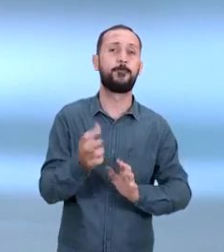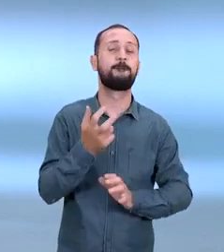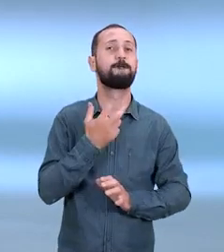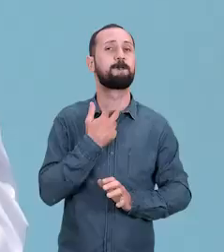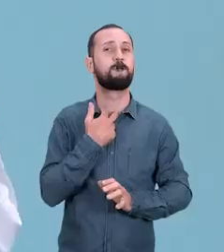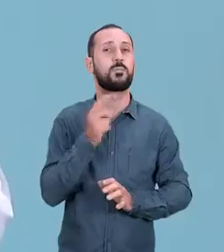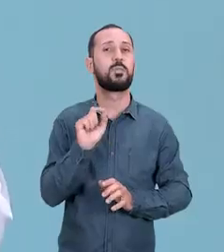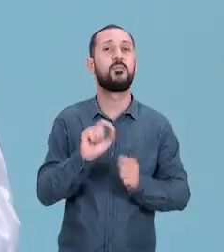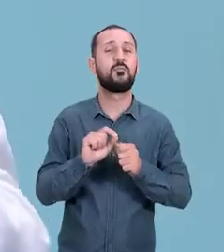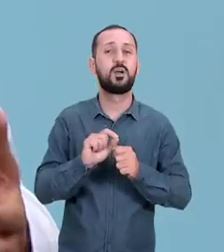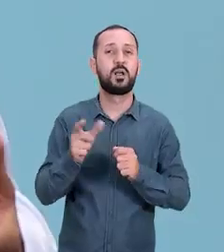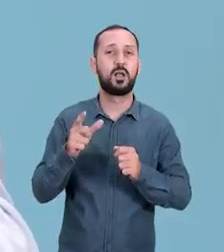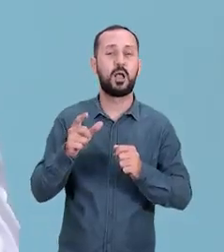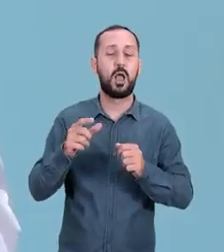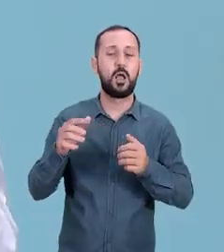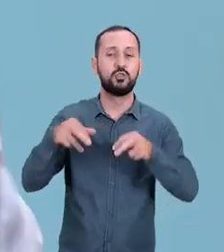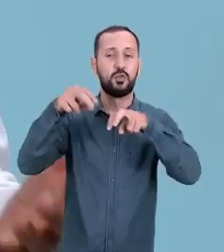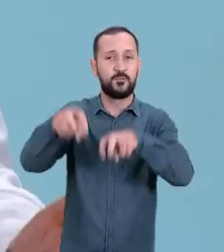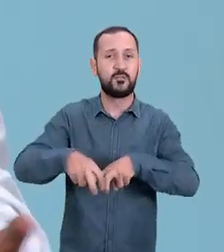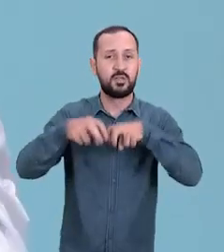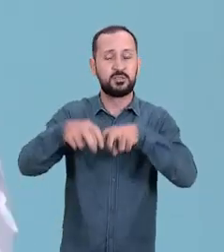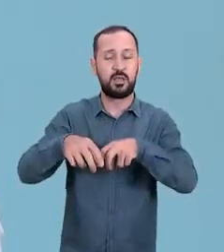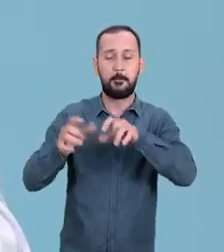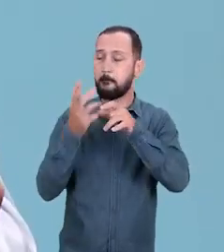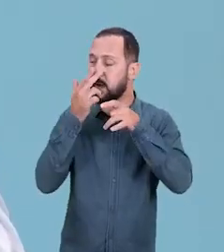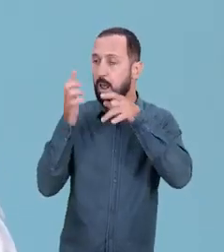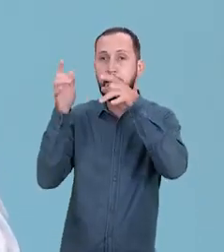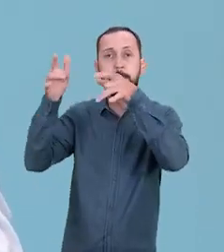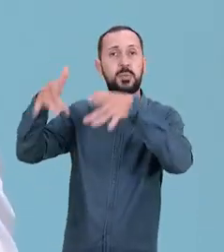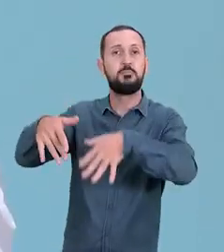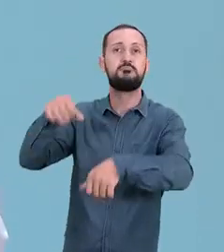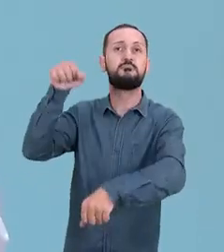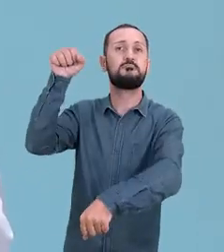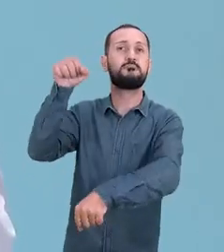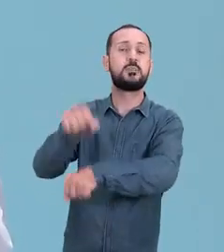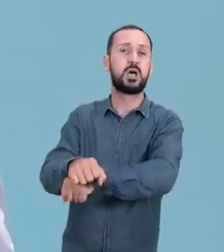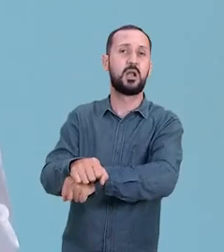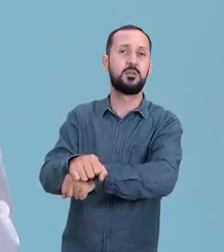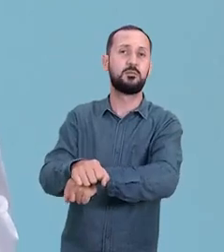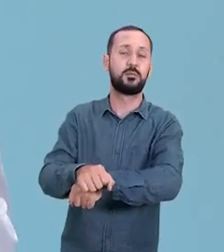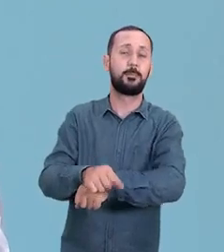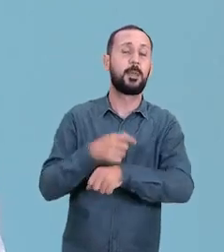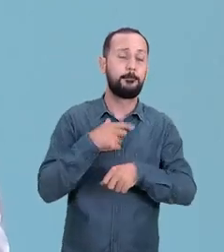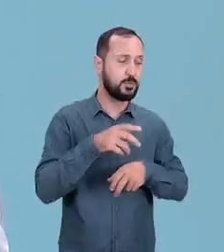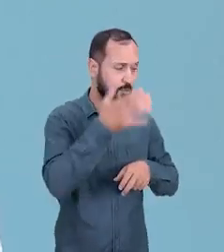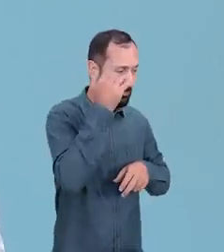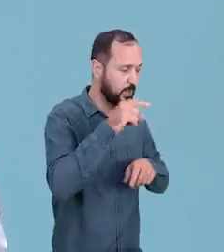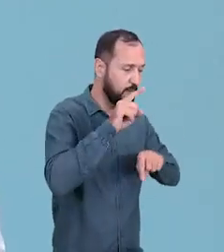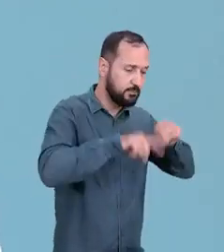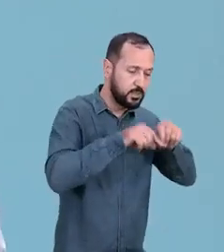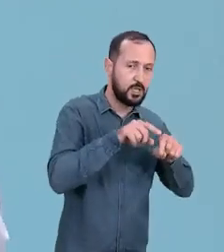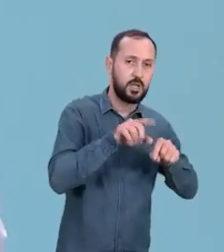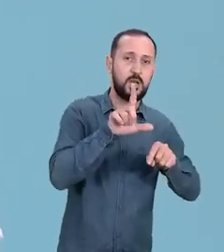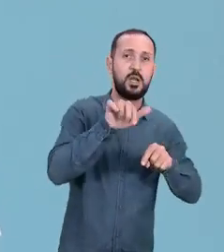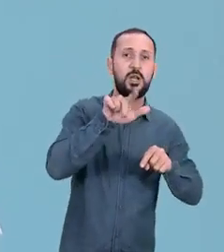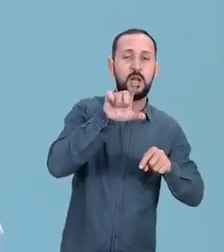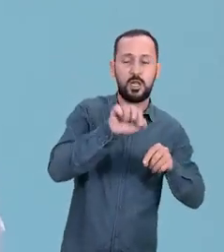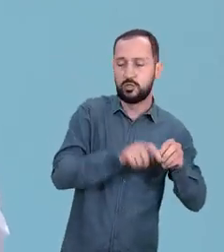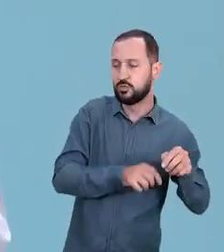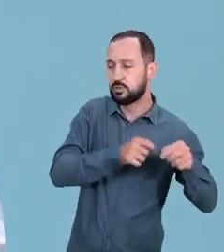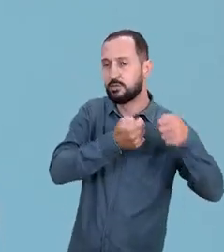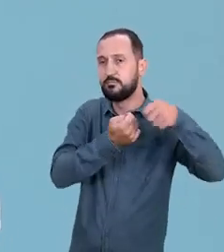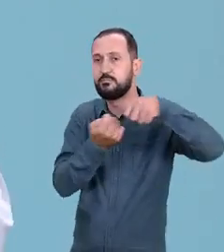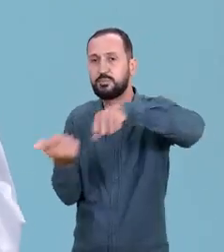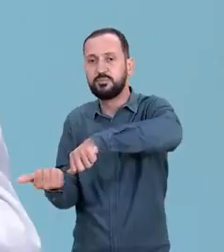que não pode é nós ficarmos com verdadeiras fazendas e chácaras abandonadas. Pessoas jogam lixo, o senhor sabe disso, o senhor já fez várias matérias sobre